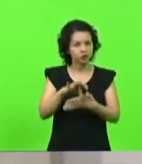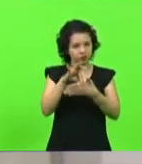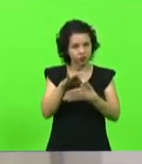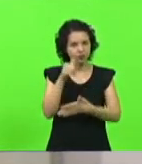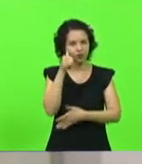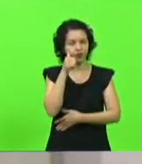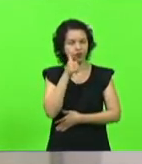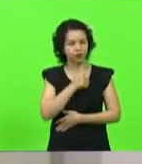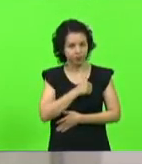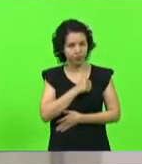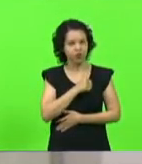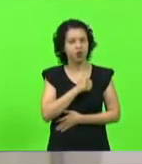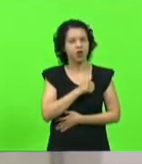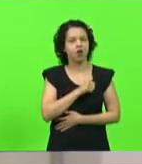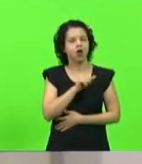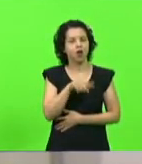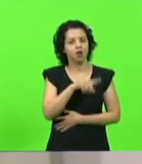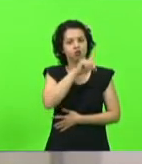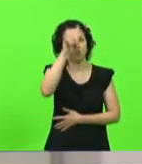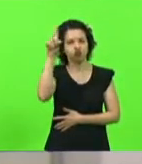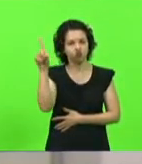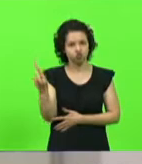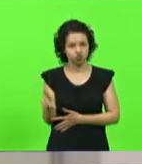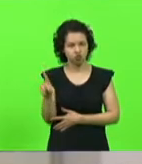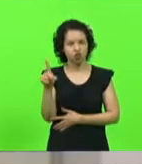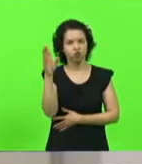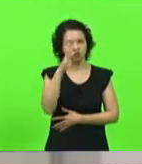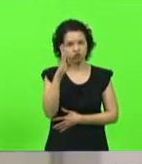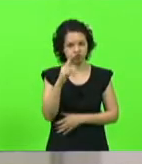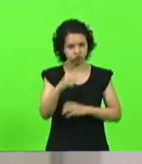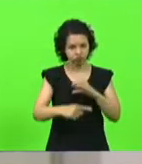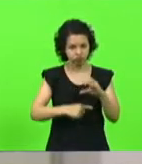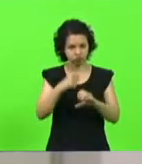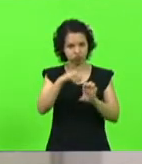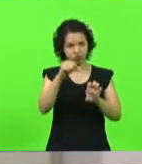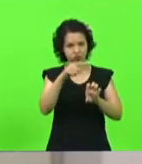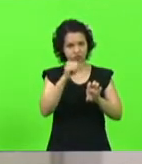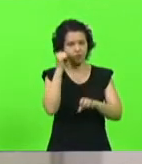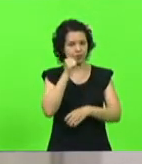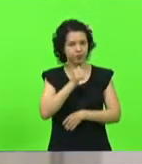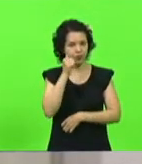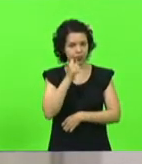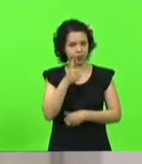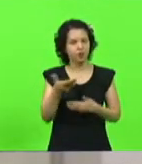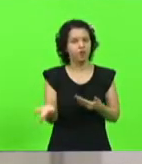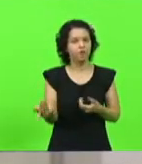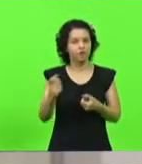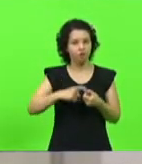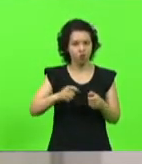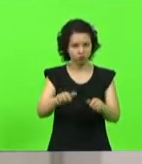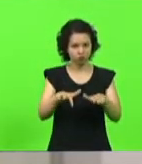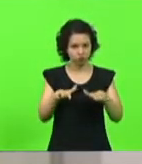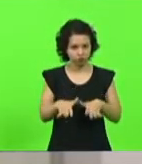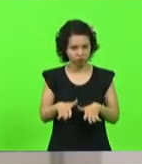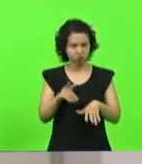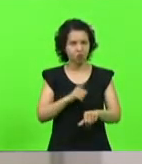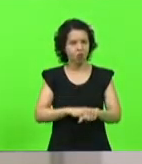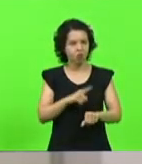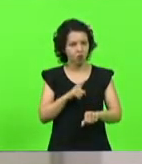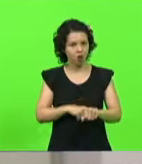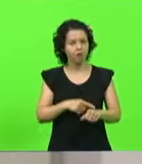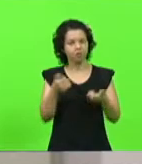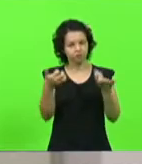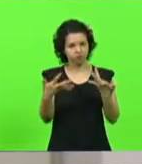ao Dia Mundial do Empreendedorismo Feminino. Reaberta a sessão, o senhor presidente adentrou no próximo horário. Explicações